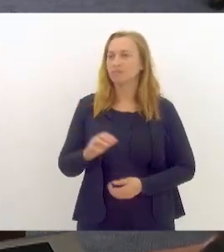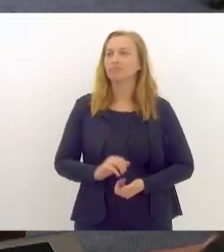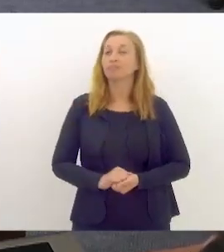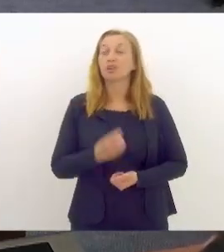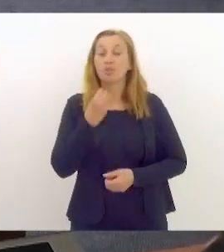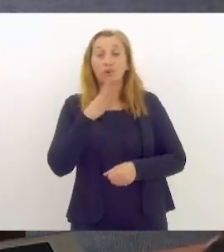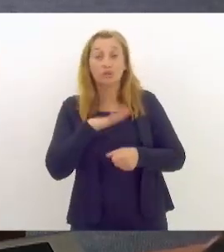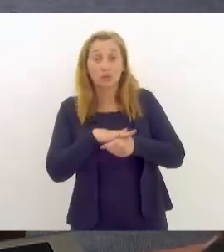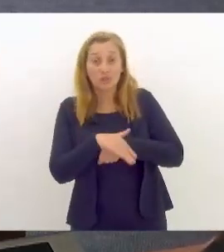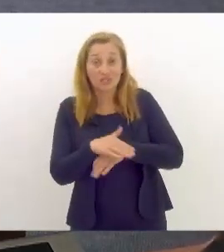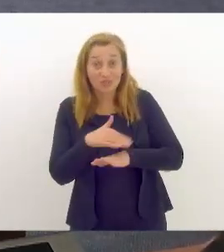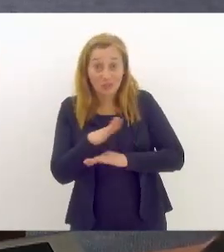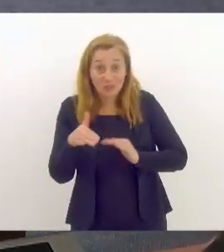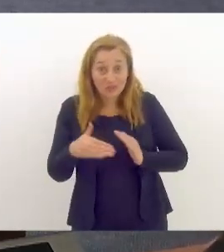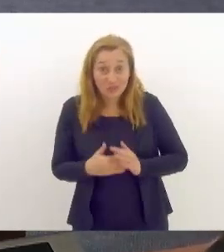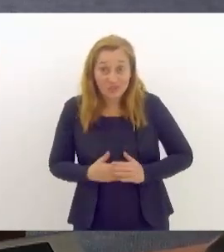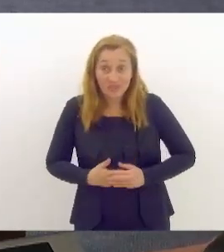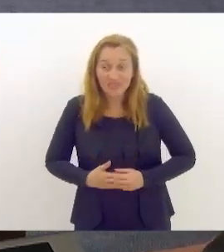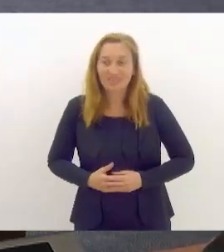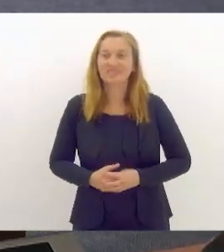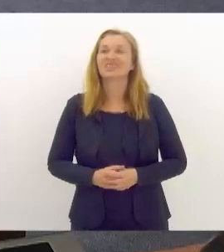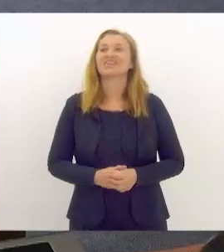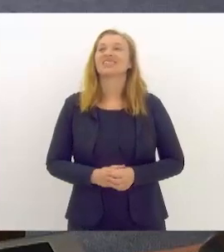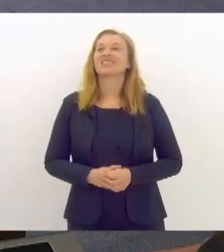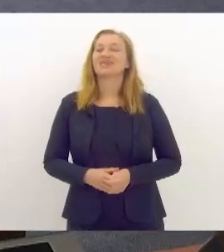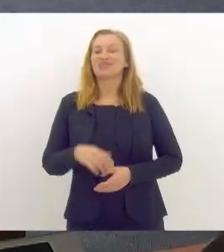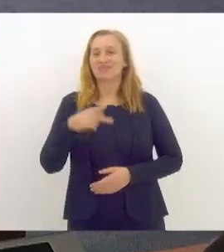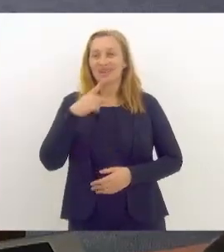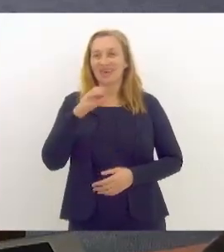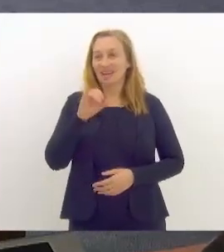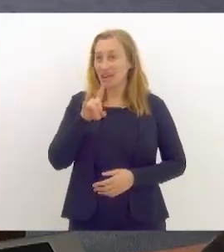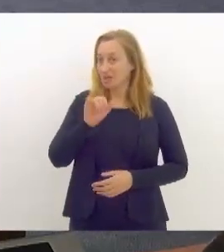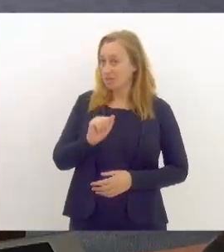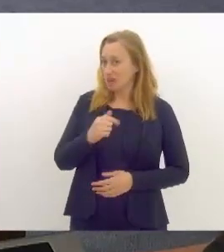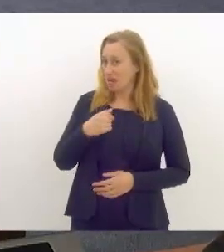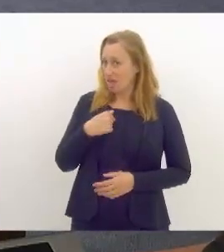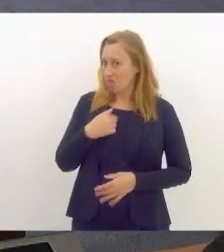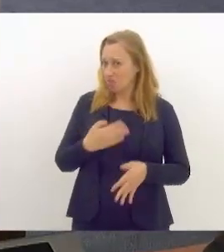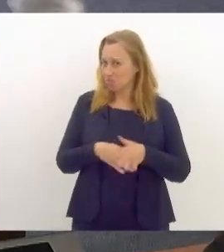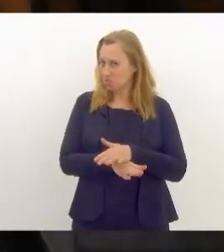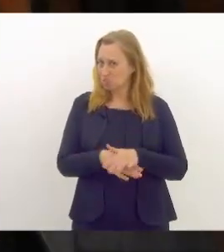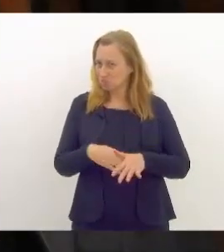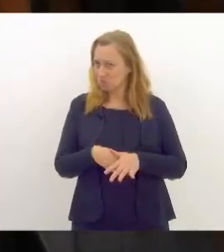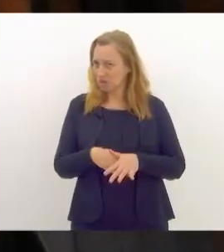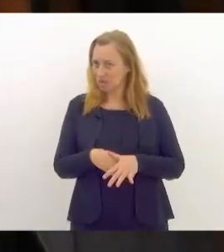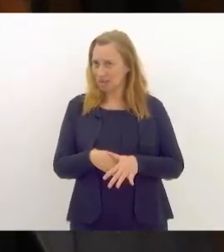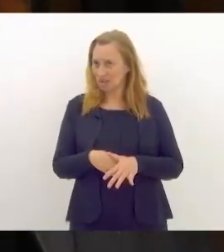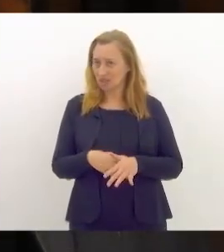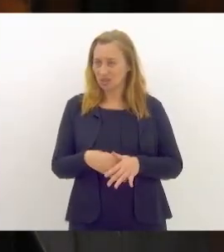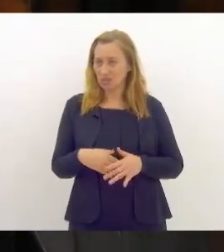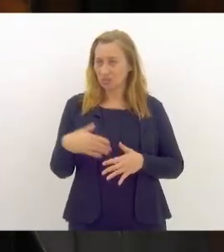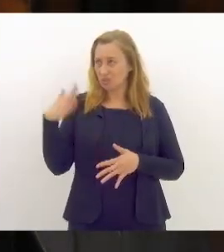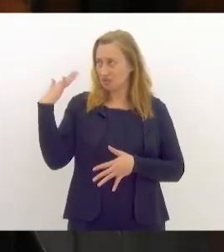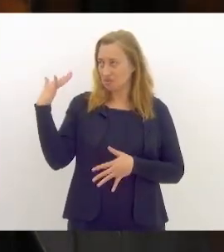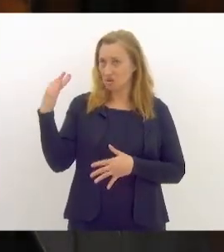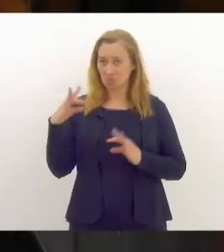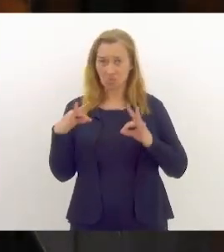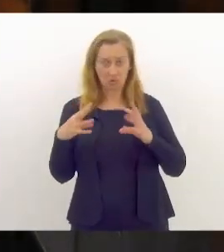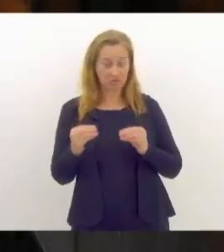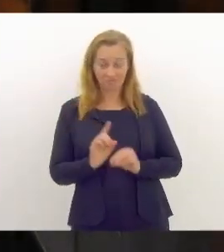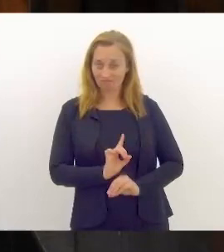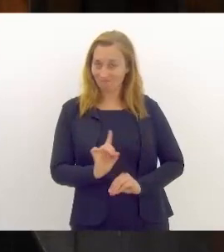Boa noite a todos quero dizer Camila que eu não tô nem um pouco acostumado com Shark Tanks com aqueles negócios todos